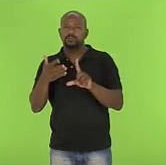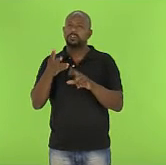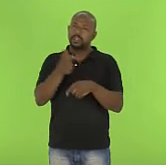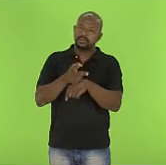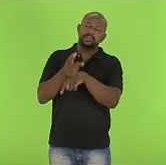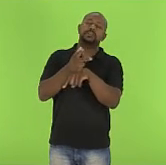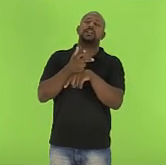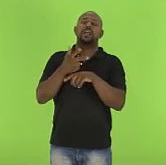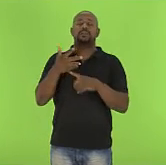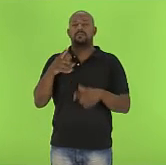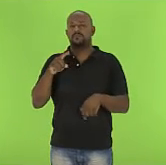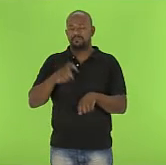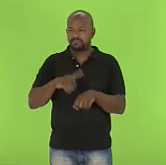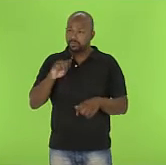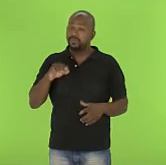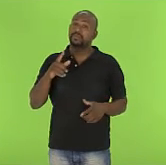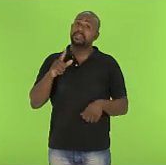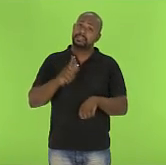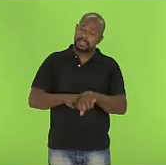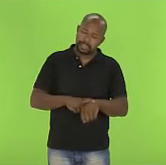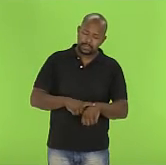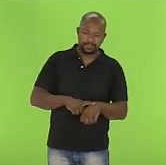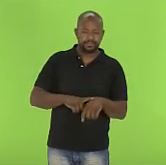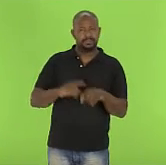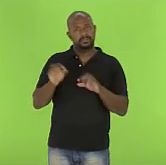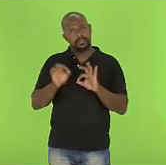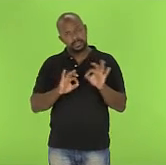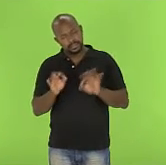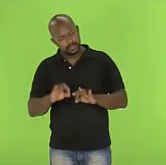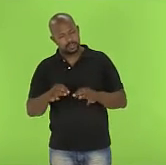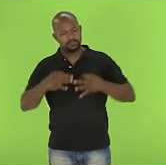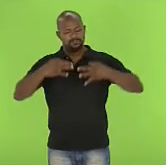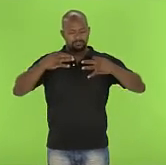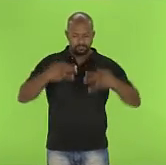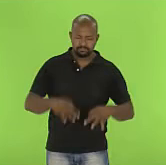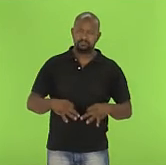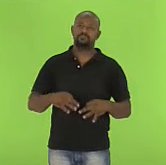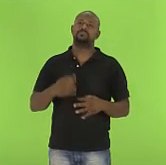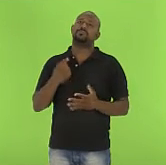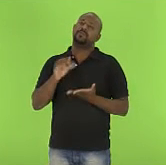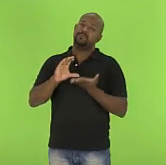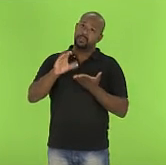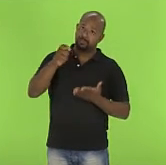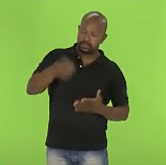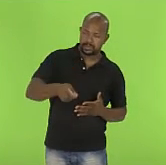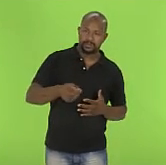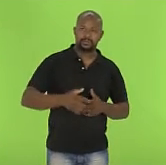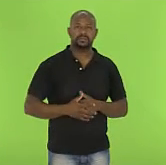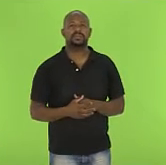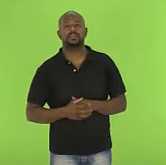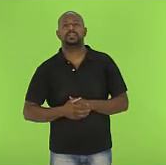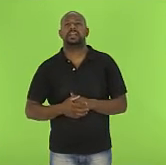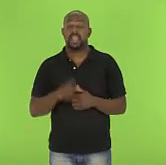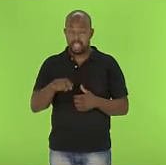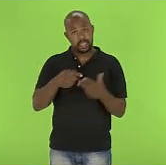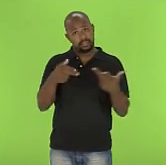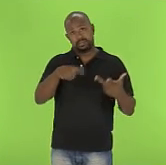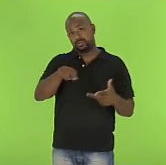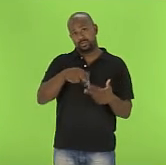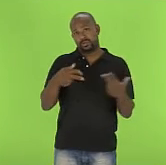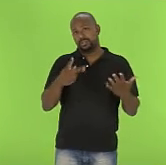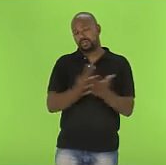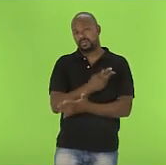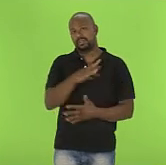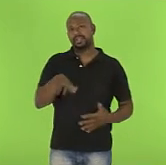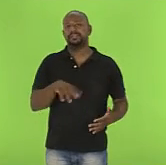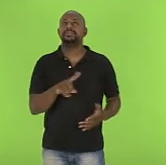ao vivo. Isso vai demandar tempo, preparação, organização, investimento. É assim que as